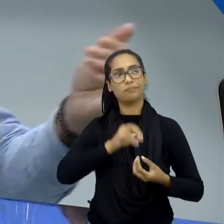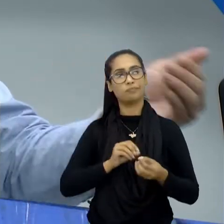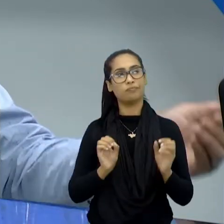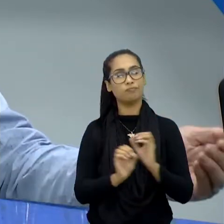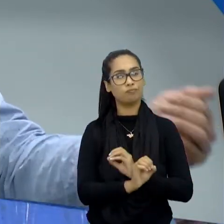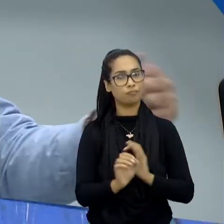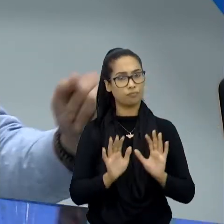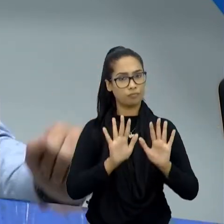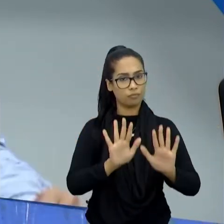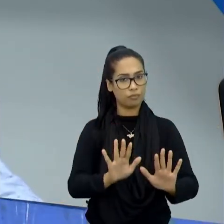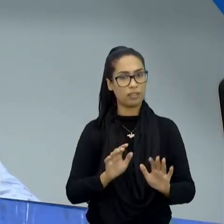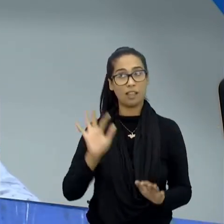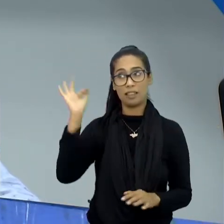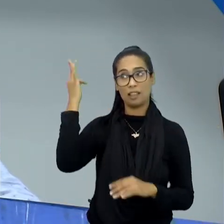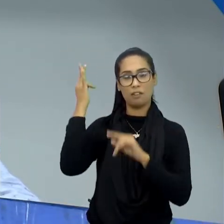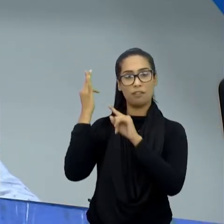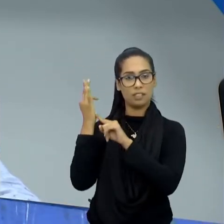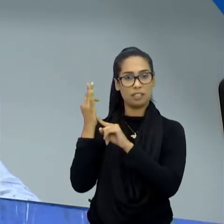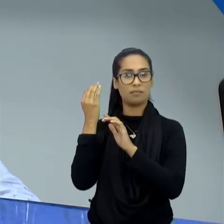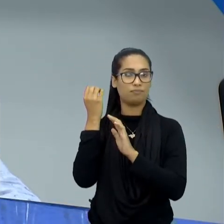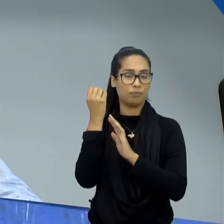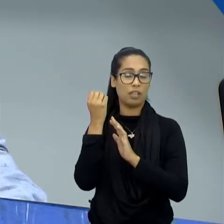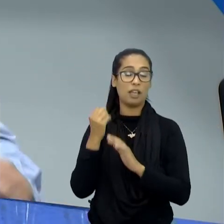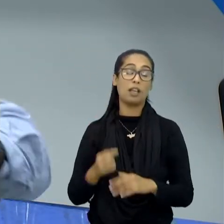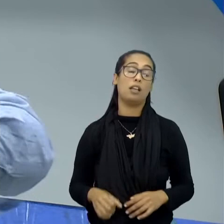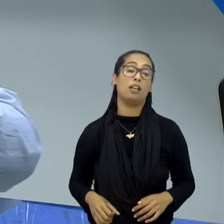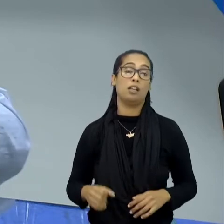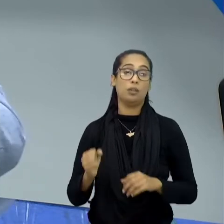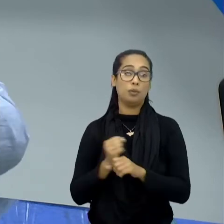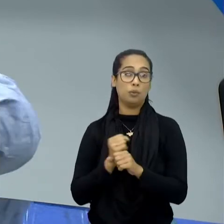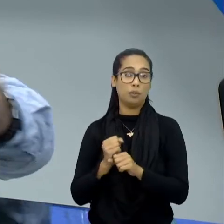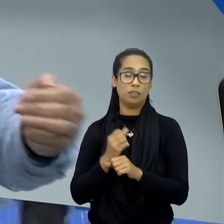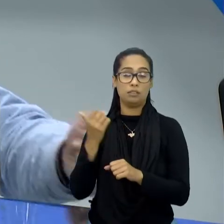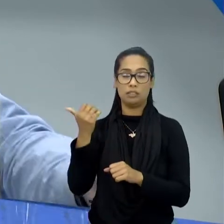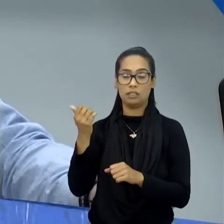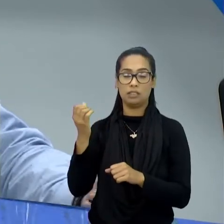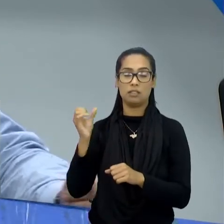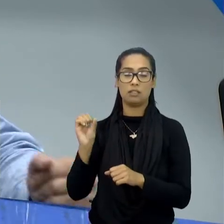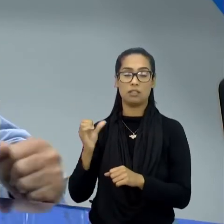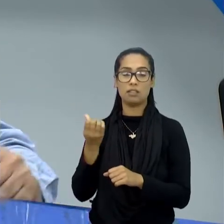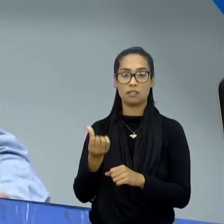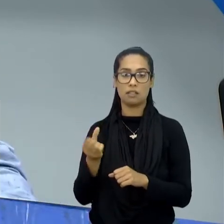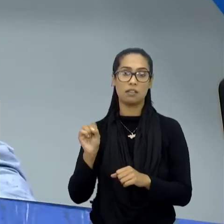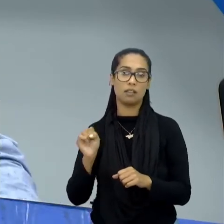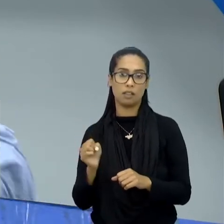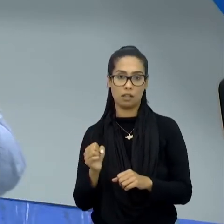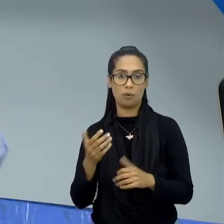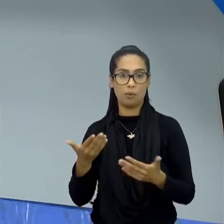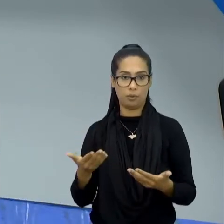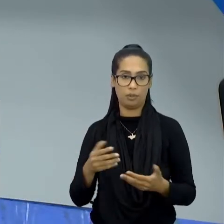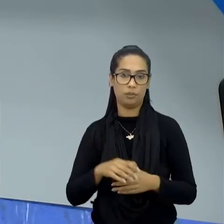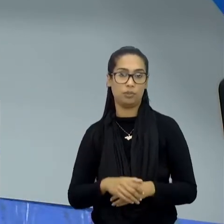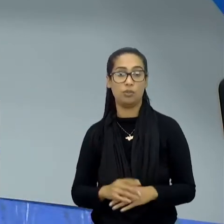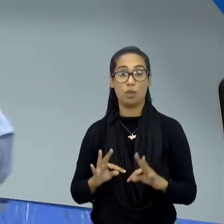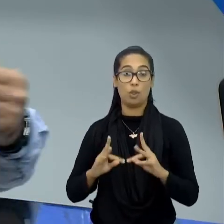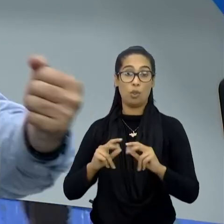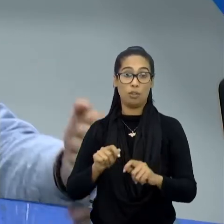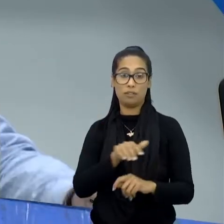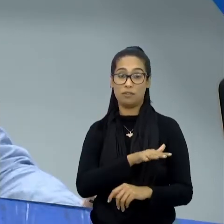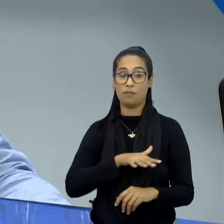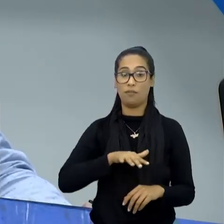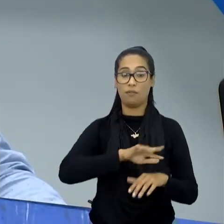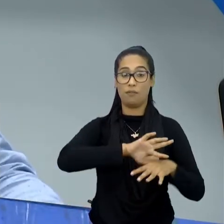acontece o que aconteceu na França em 68, quando você tem uma ampla participação popular de estudantes que